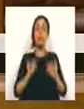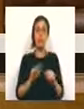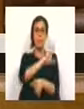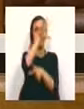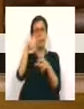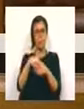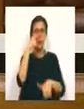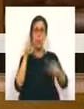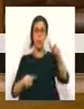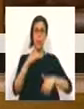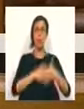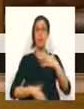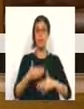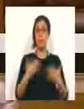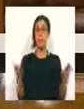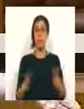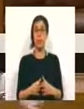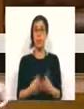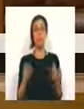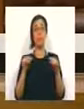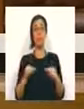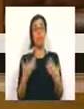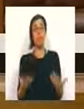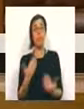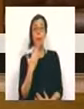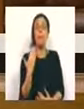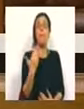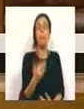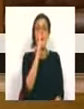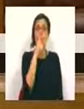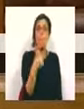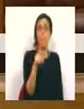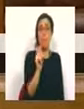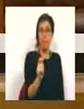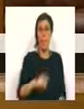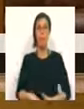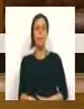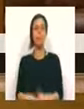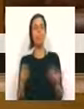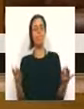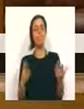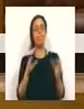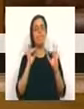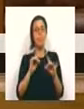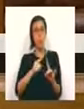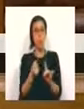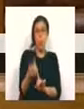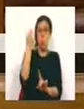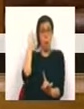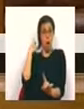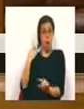a inclusão das pessoas com deficiência, desta vez a requerimento do Bloco de Esquerda. Há precisamente um ano